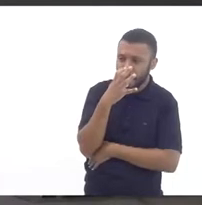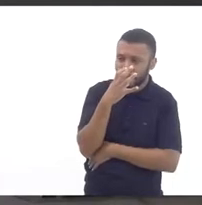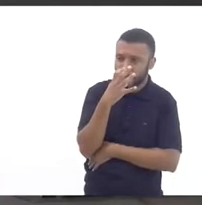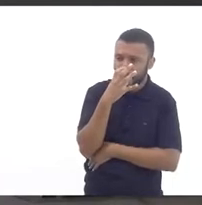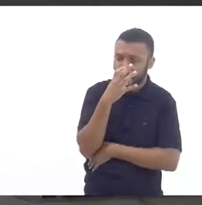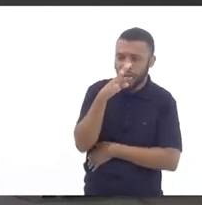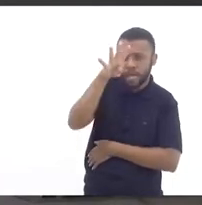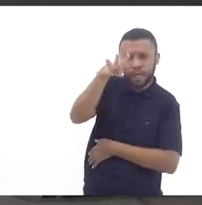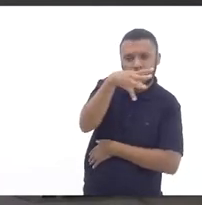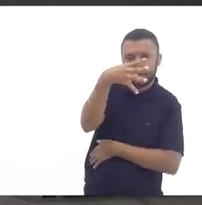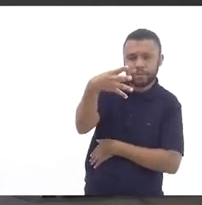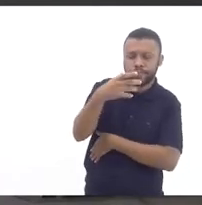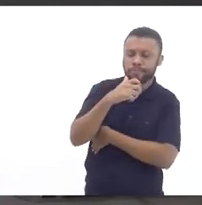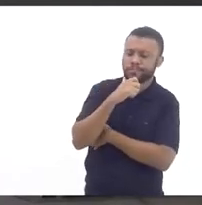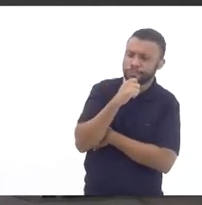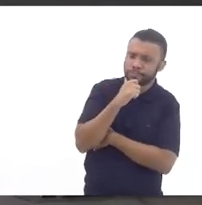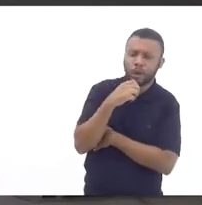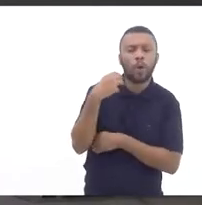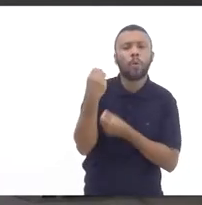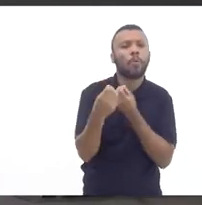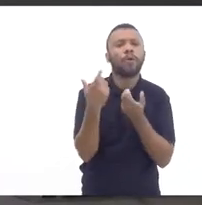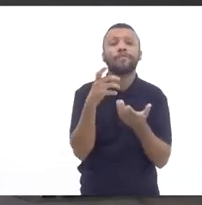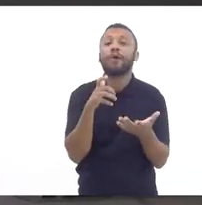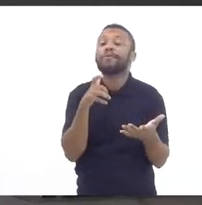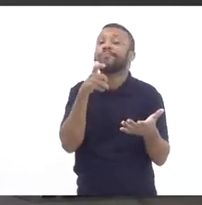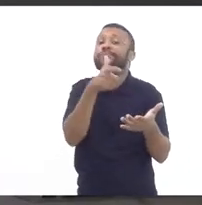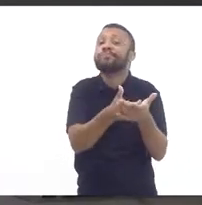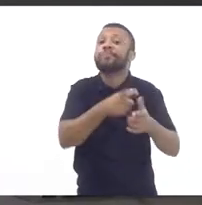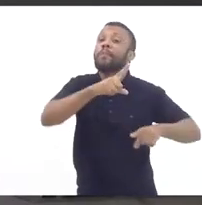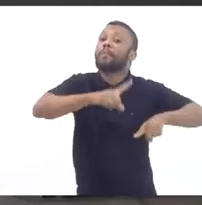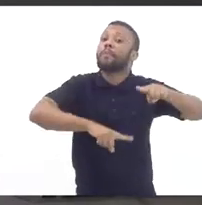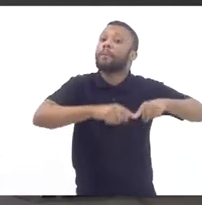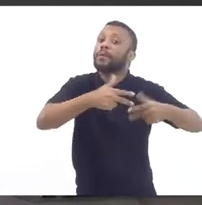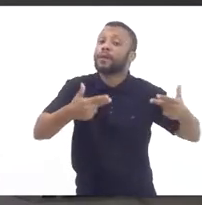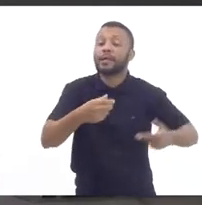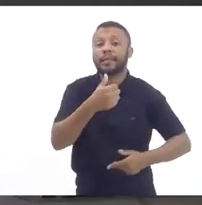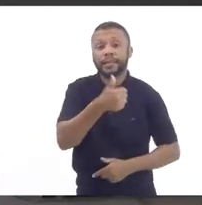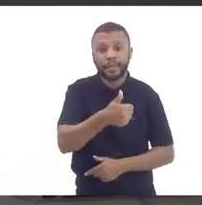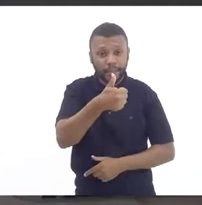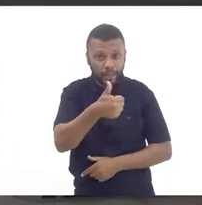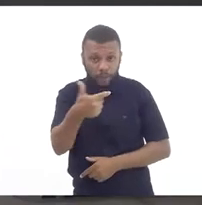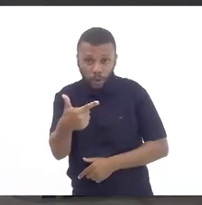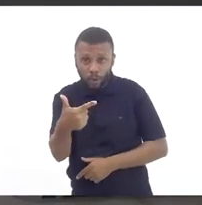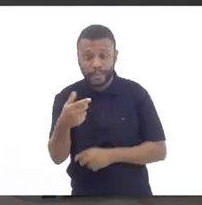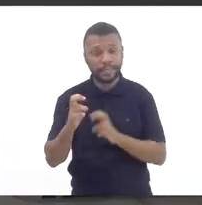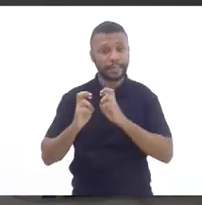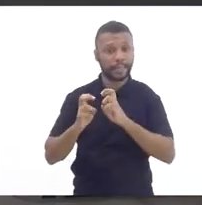vou fazer a aquisição de material rodante, 112 trens novos, por